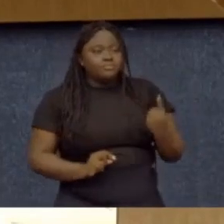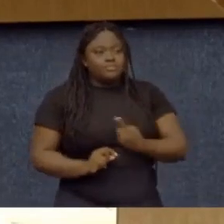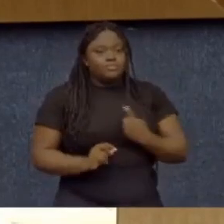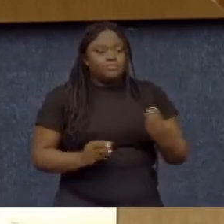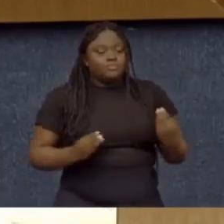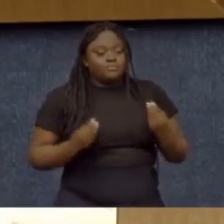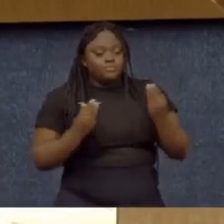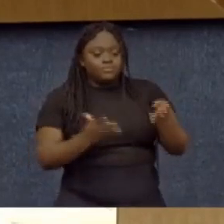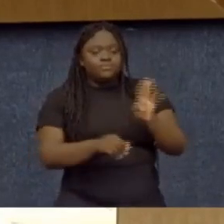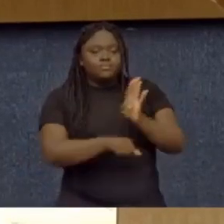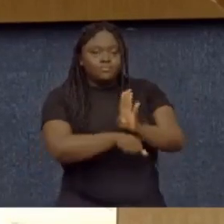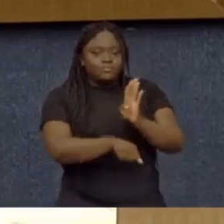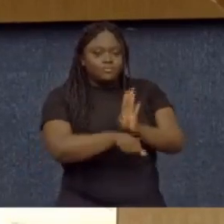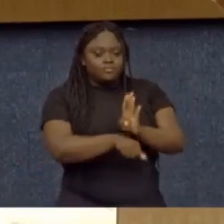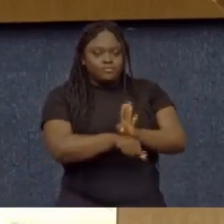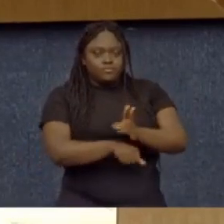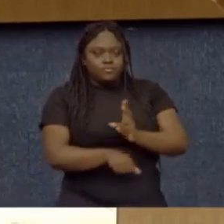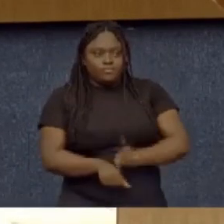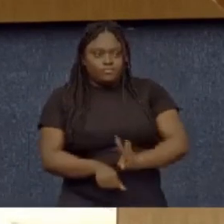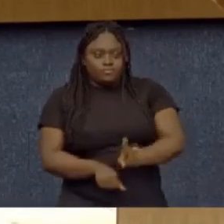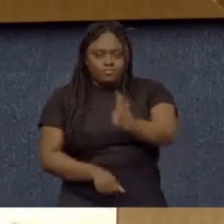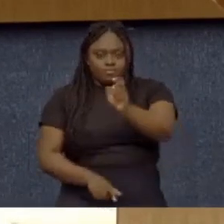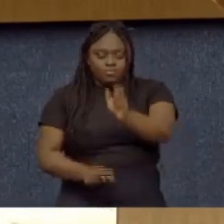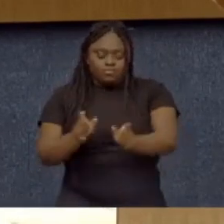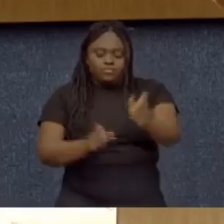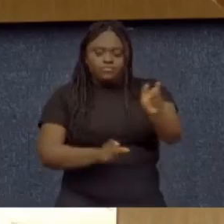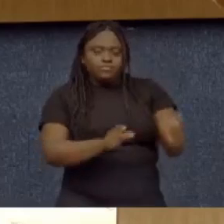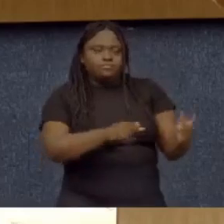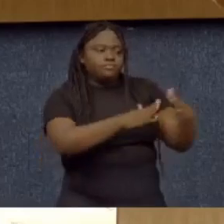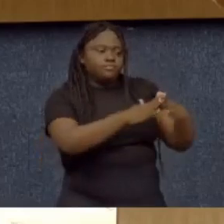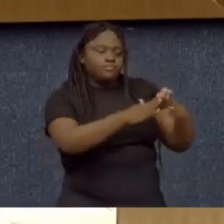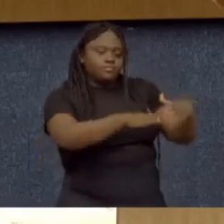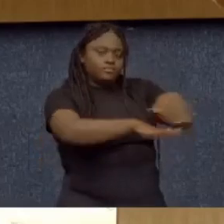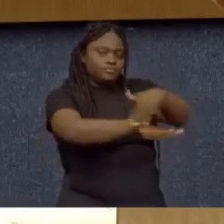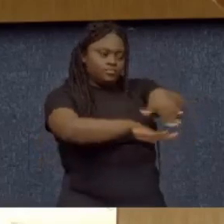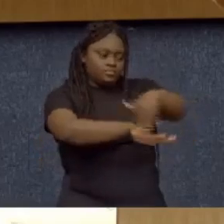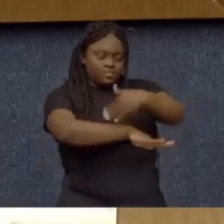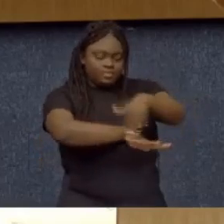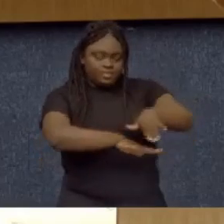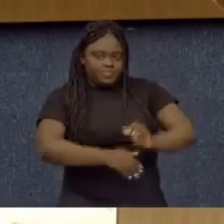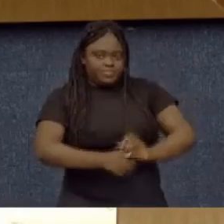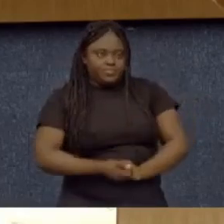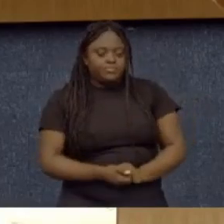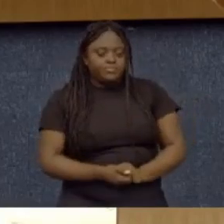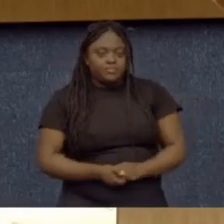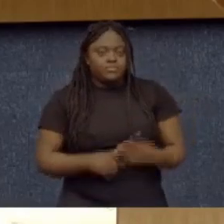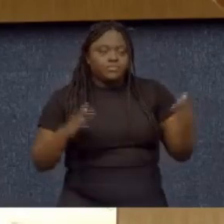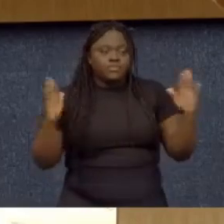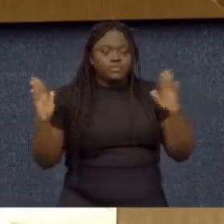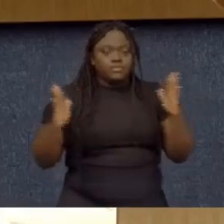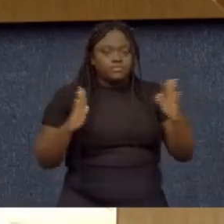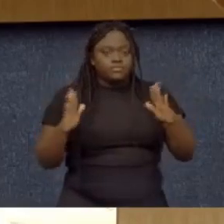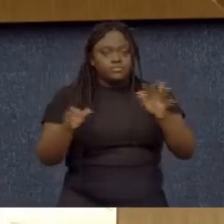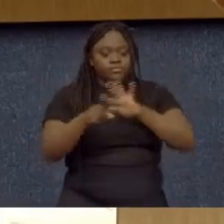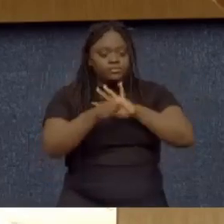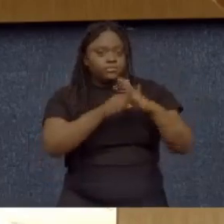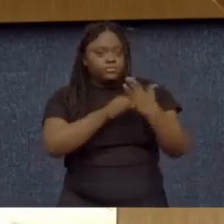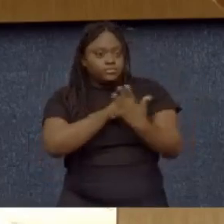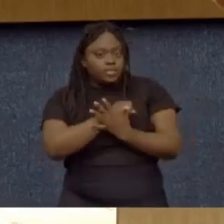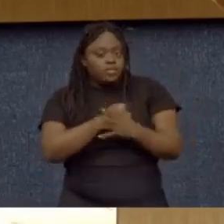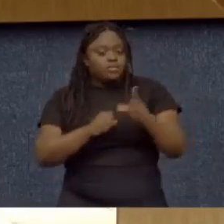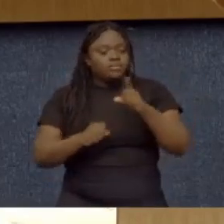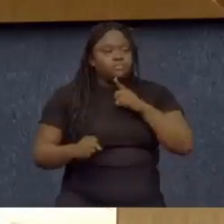Oferecemos apoio constante a moradores em situação de rua. Durante a pandemia,